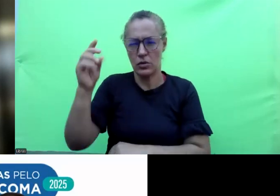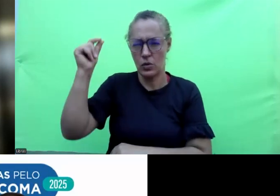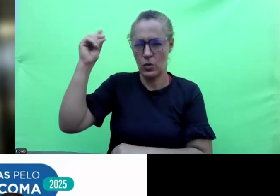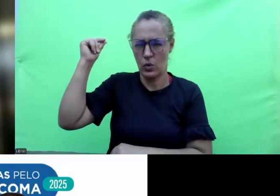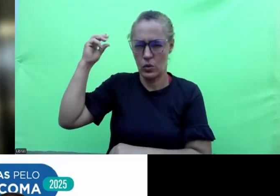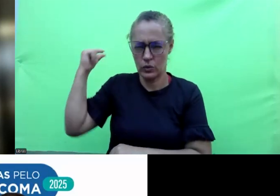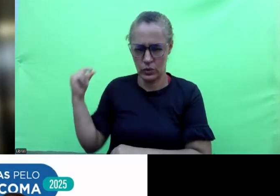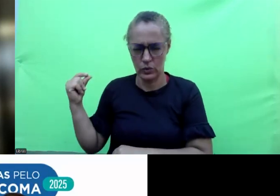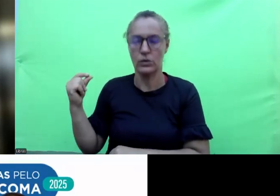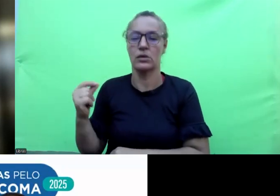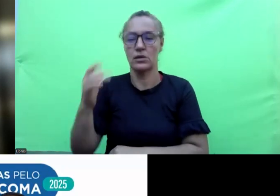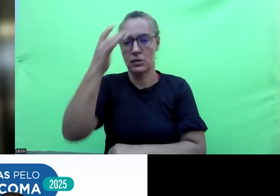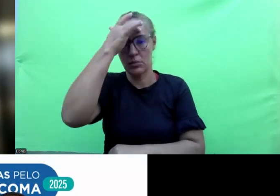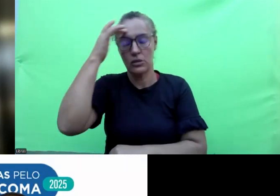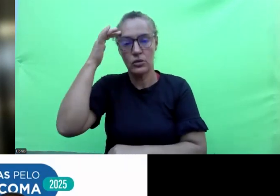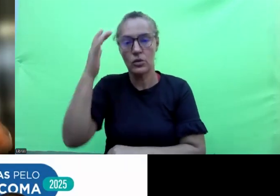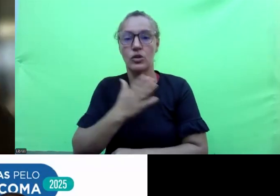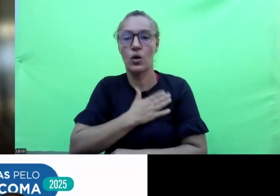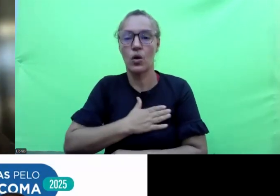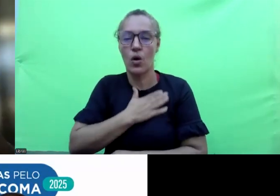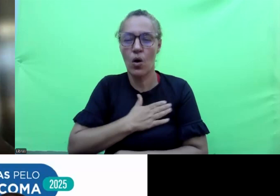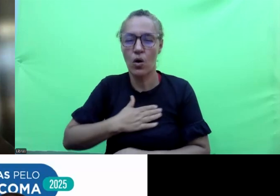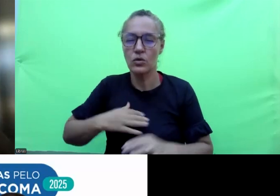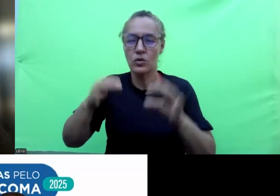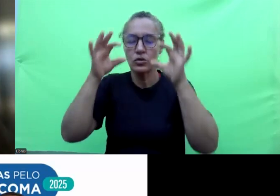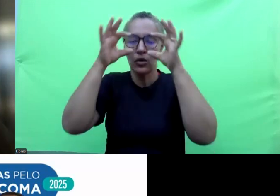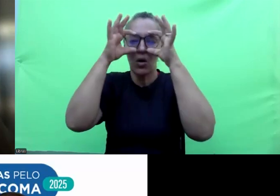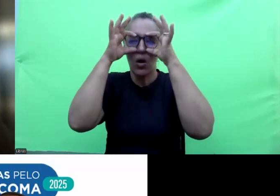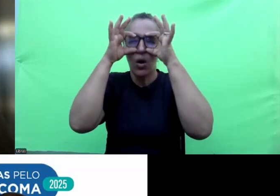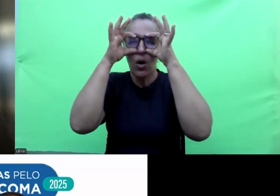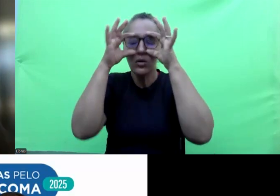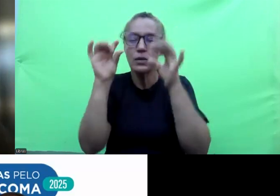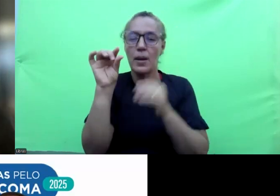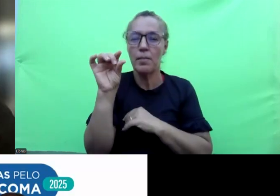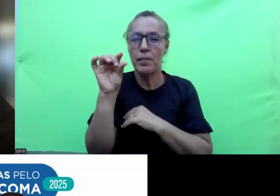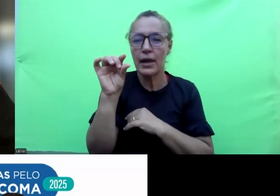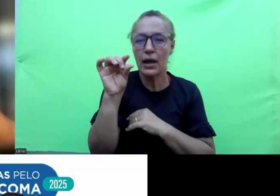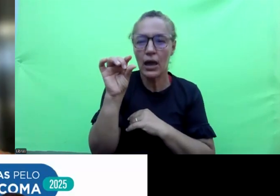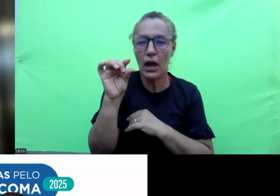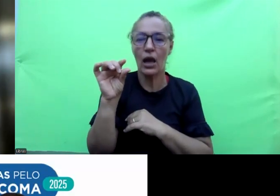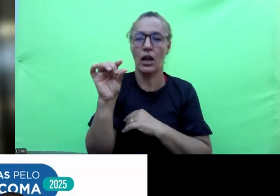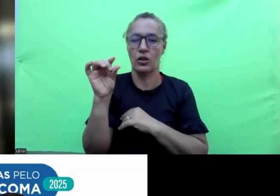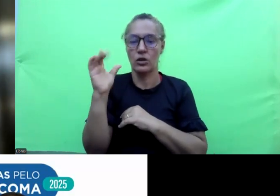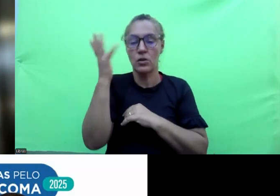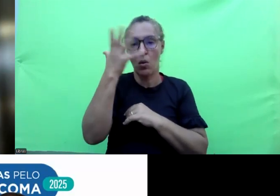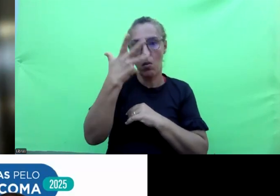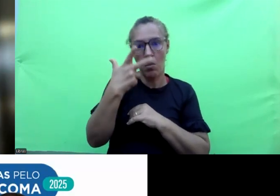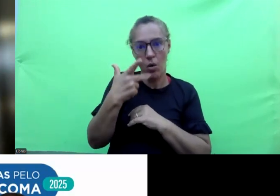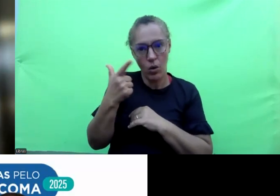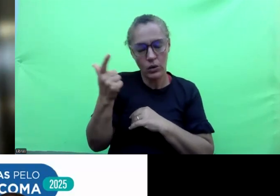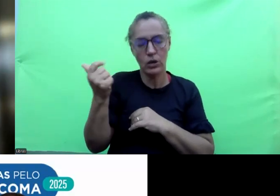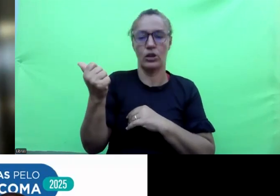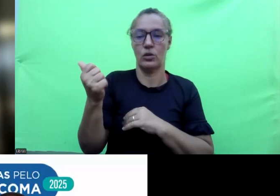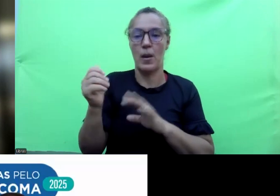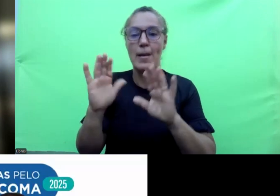sei que ainda muitas pessoas gostam de óculos bem pequenos de natação, né, que são esteticamente muito bonitos, só